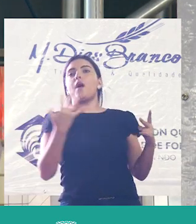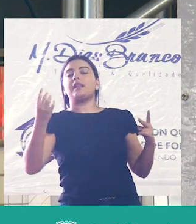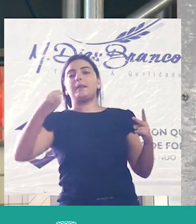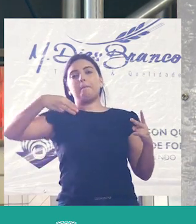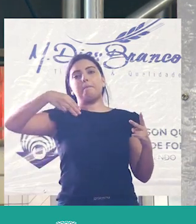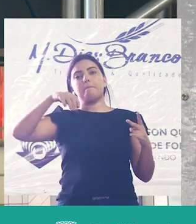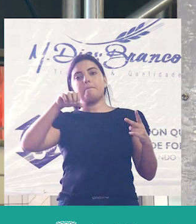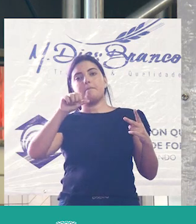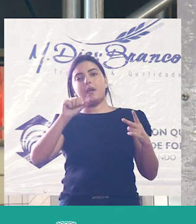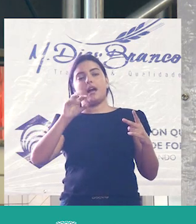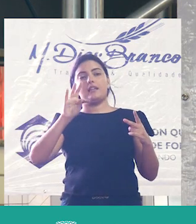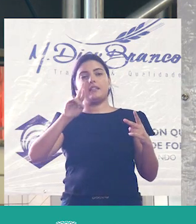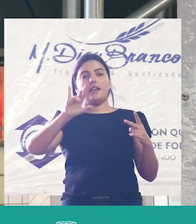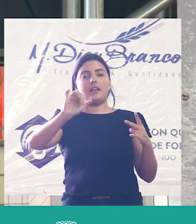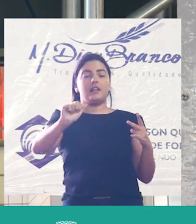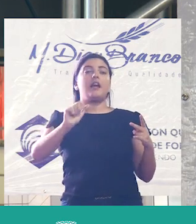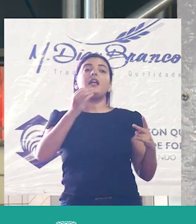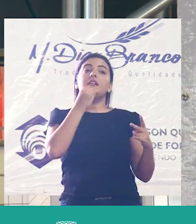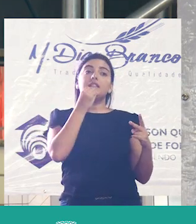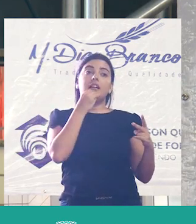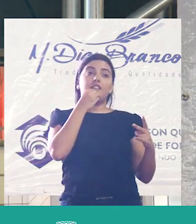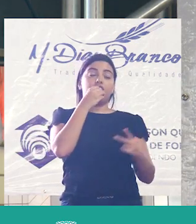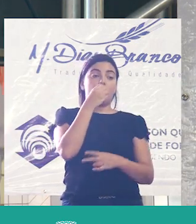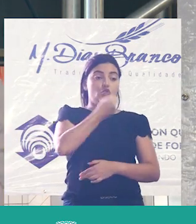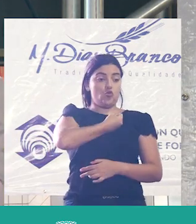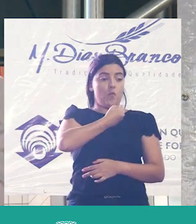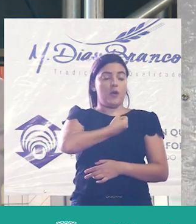Você vai ter que saber transformar número de mol